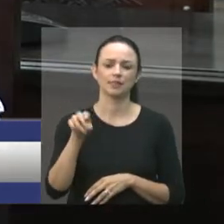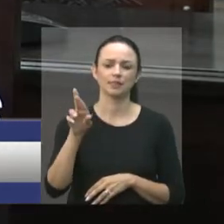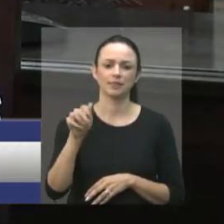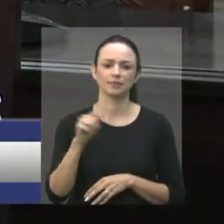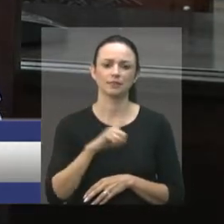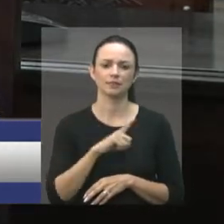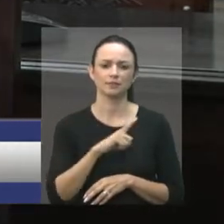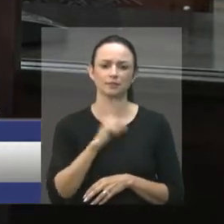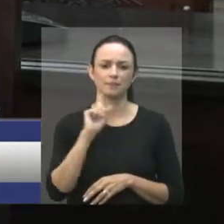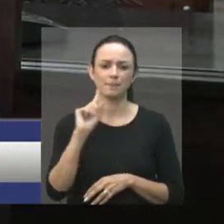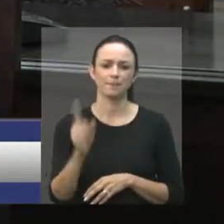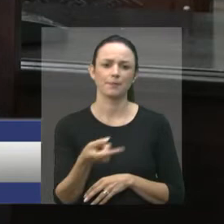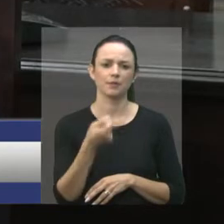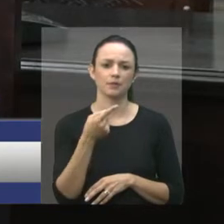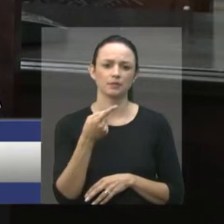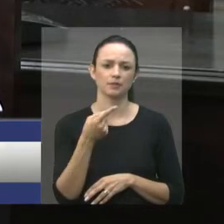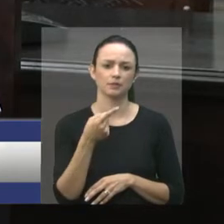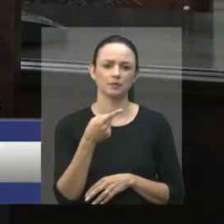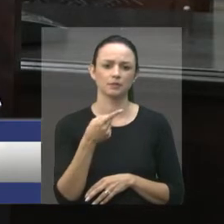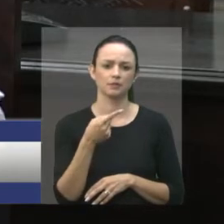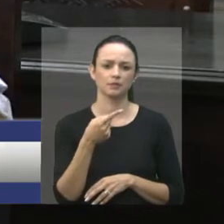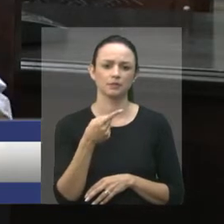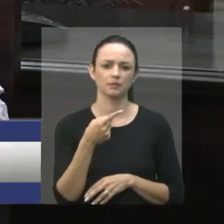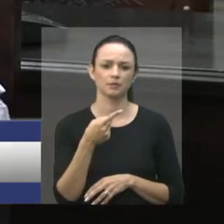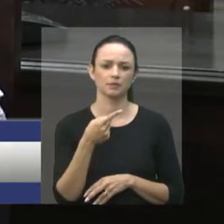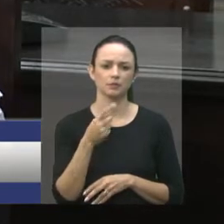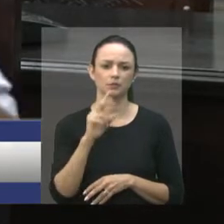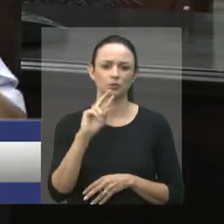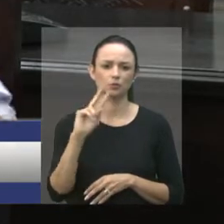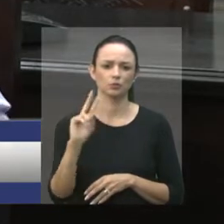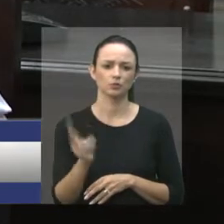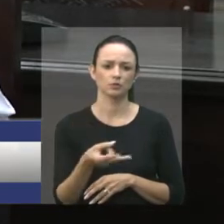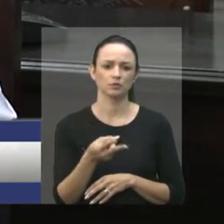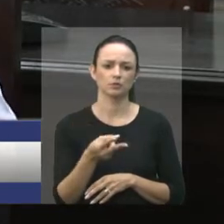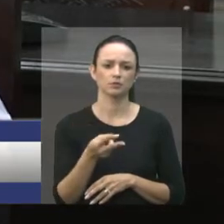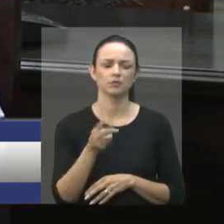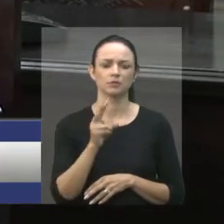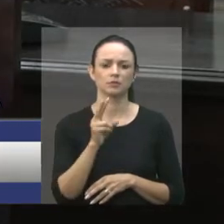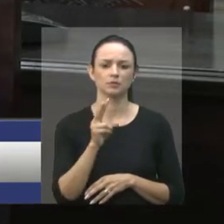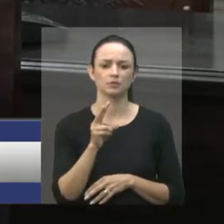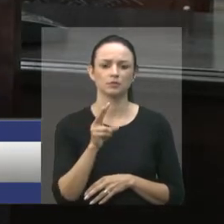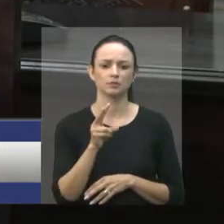de 1.500... 2.000 casas. 2.500.